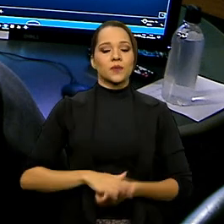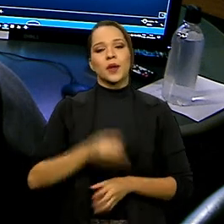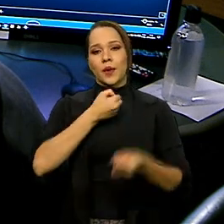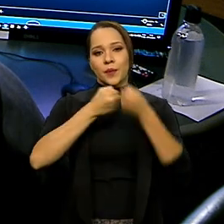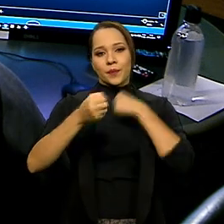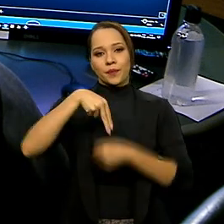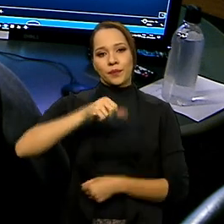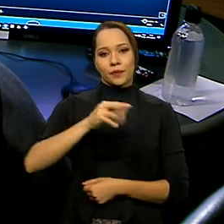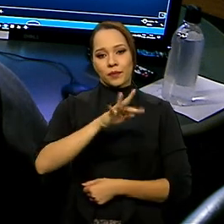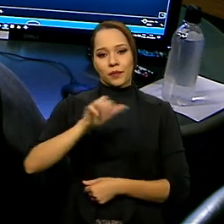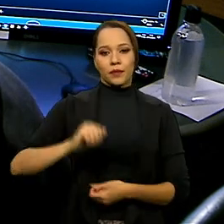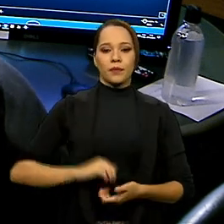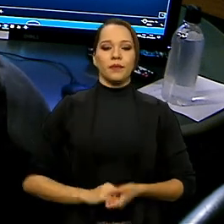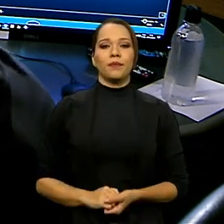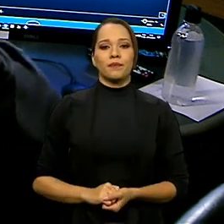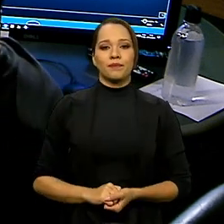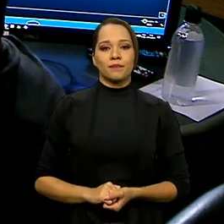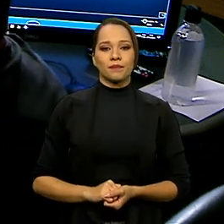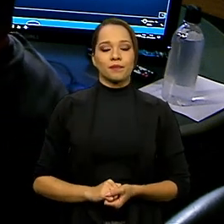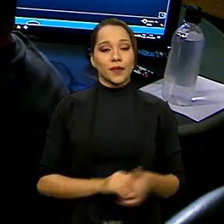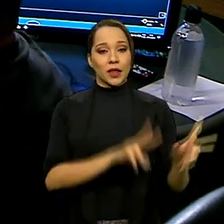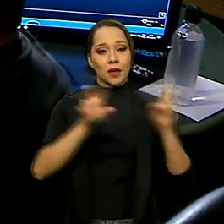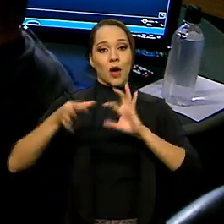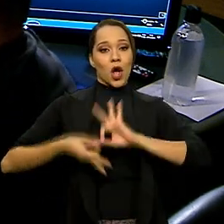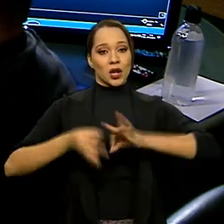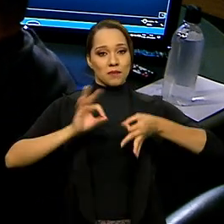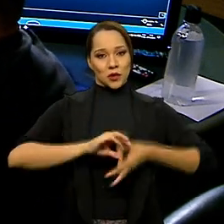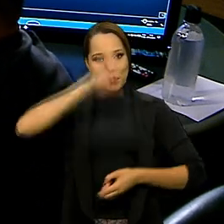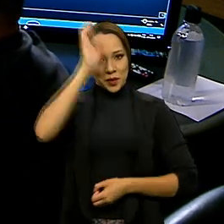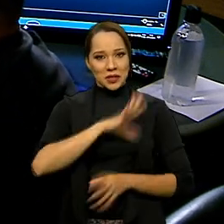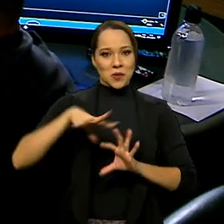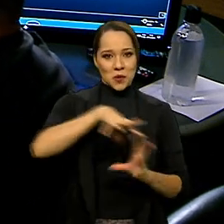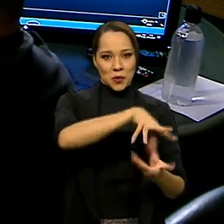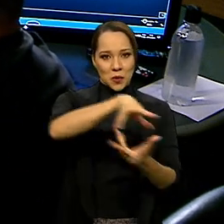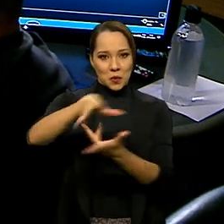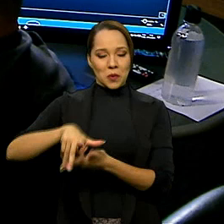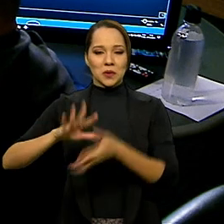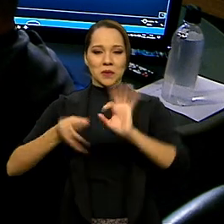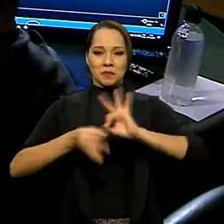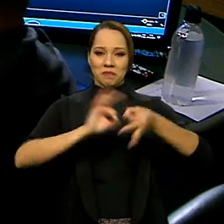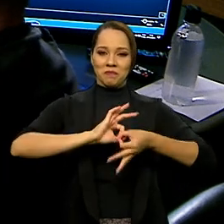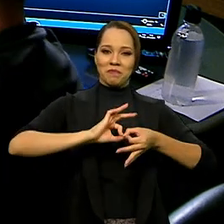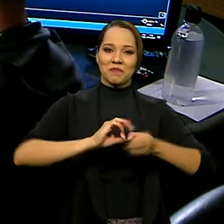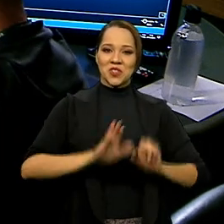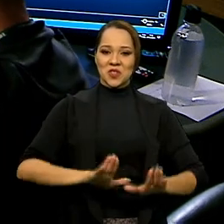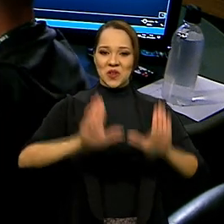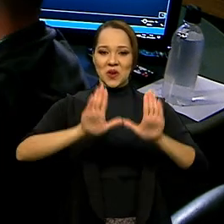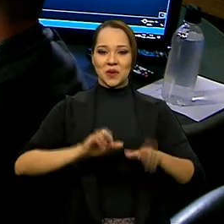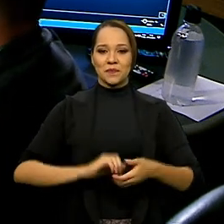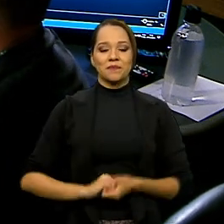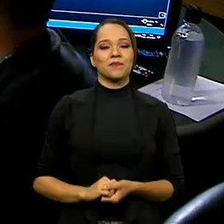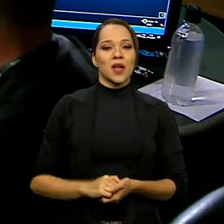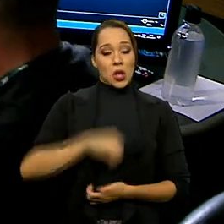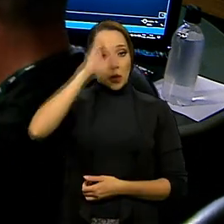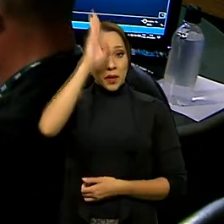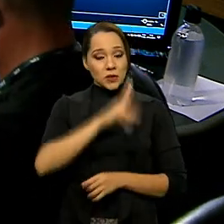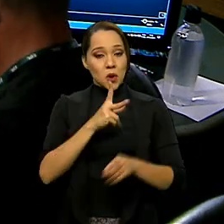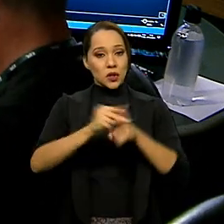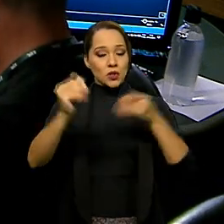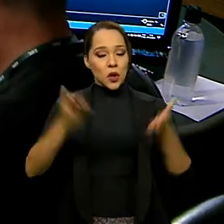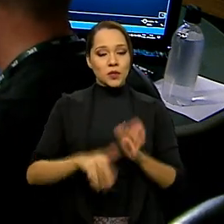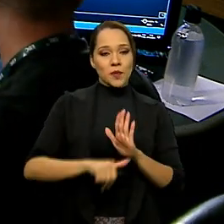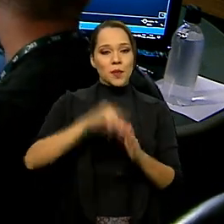Reportagem Natália Koslick. Olimpíadas, o Brasil e o mundo nos Jogos de Tóquio. E o Brasil conquistou